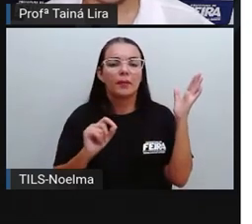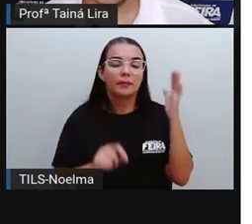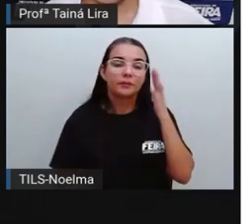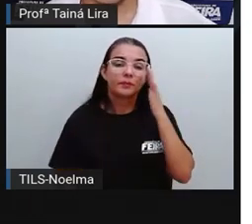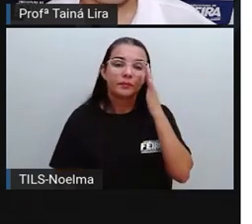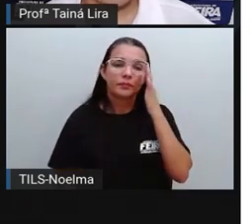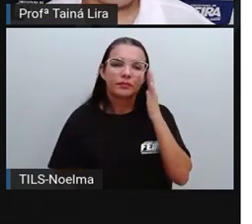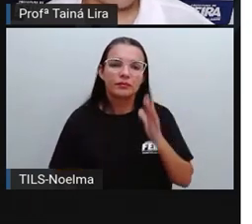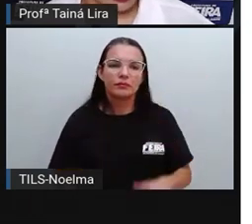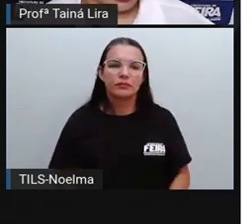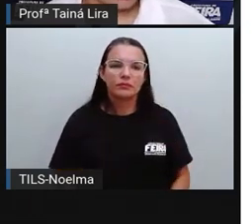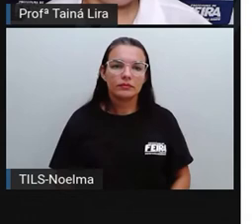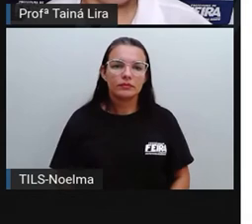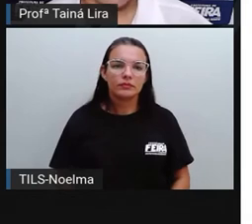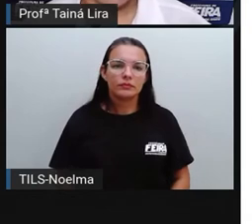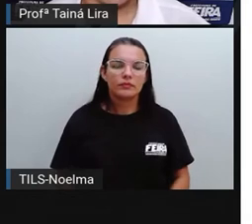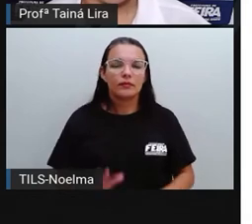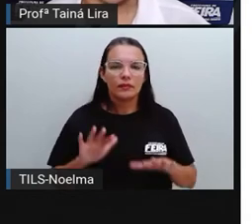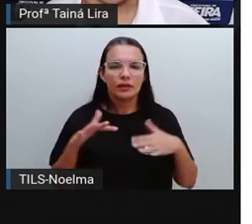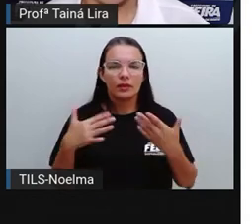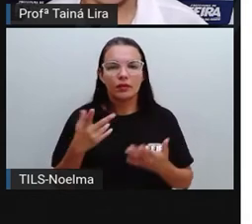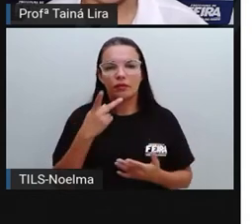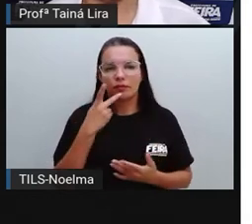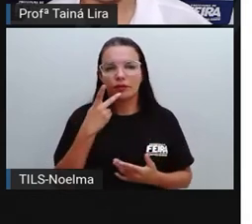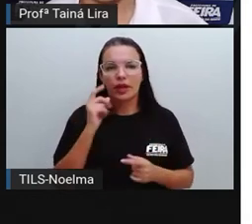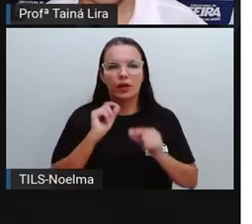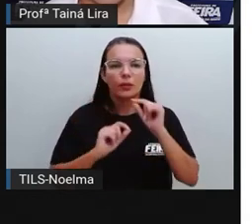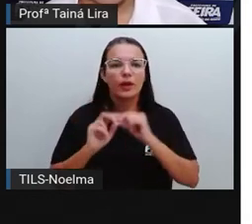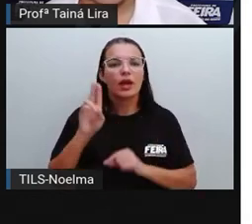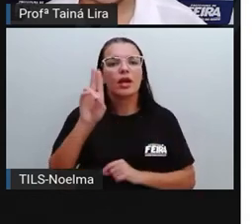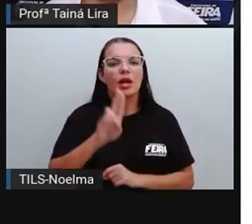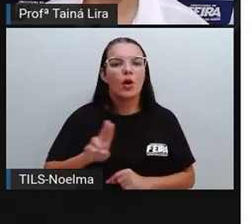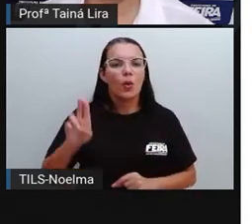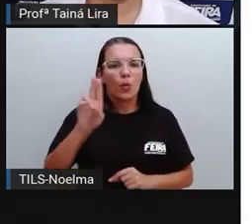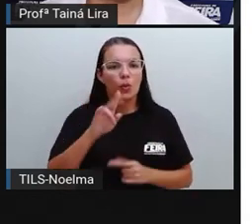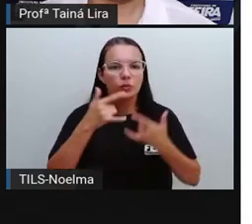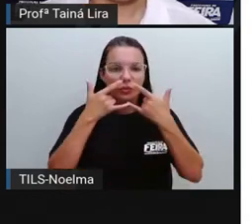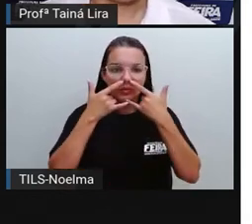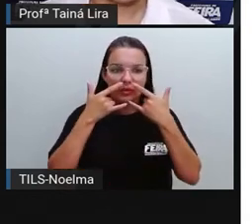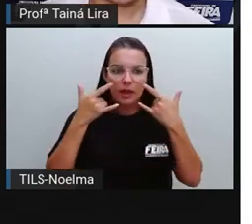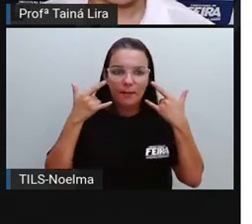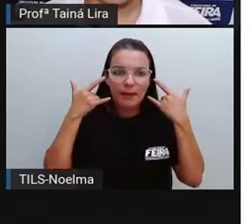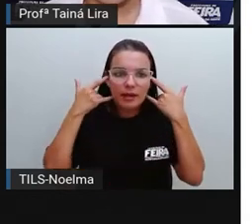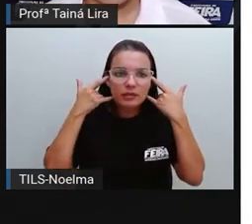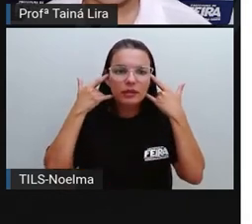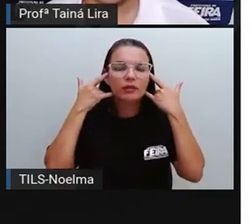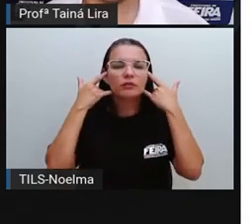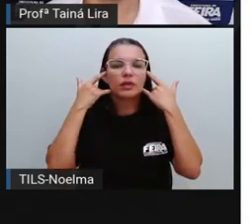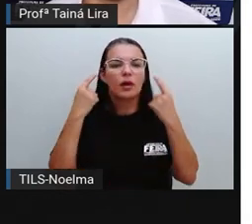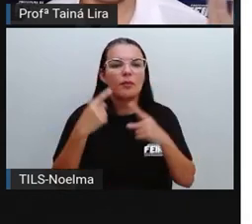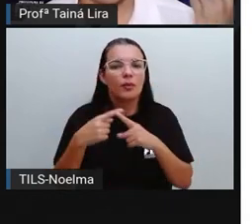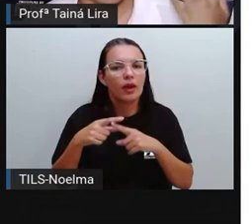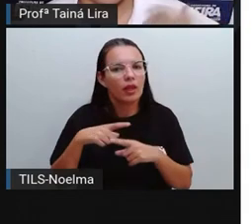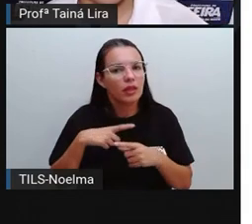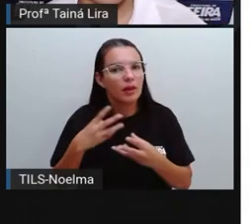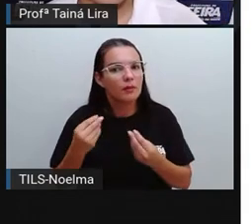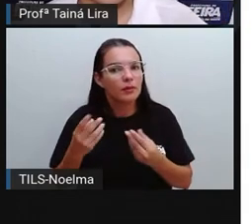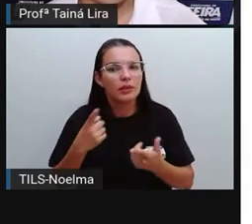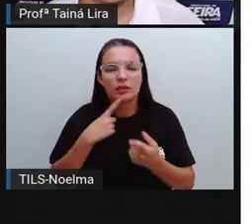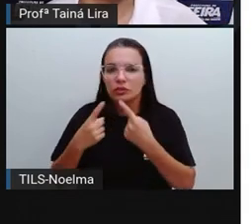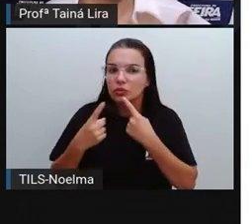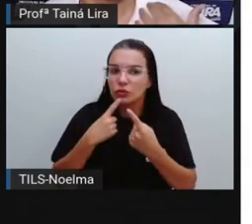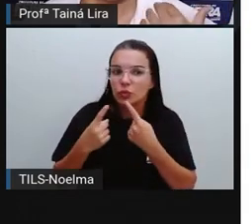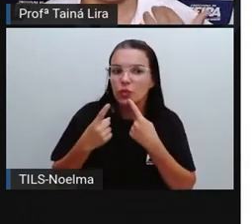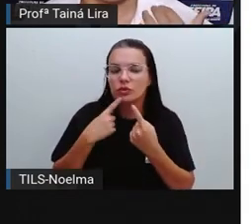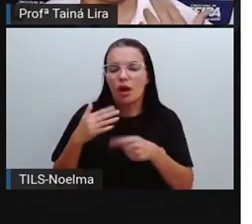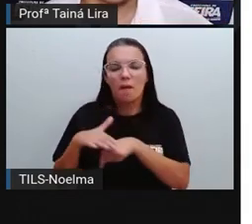Então, é um texto publicitário que fala sobre o uso da máscara, né? Que vem sendo muito discutido aí por conta